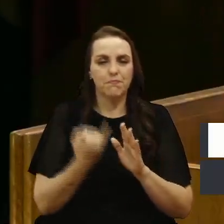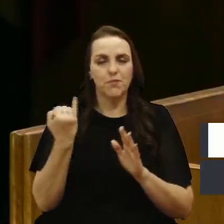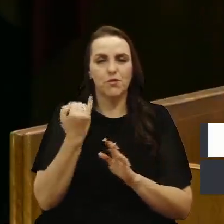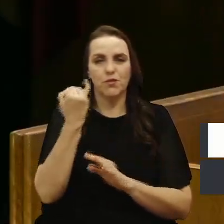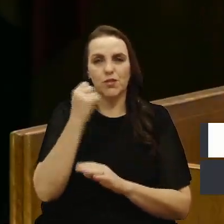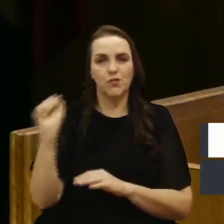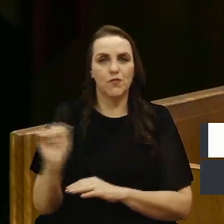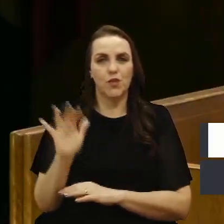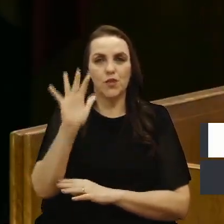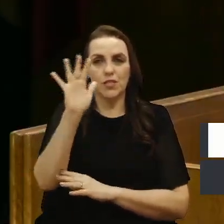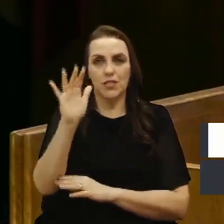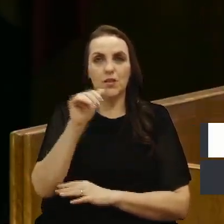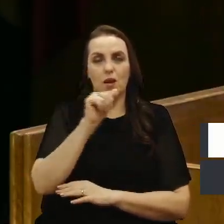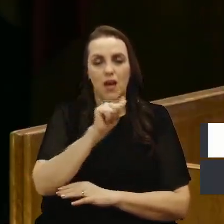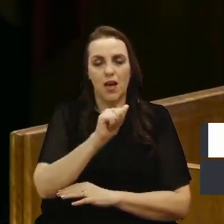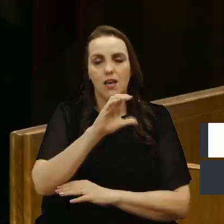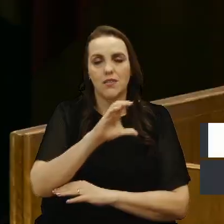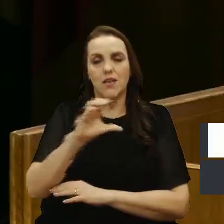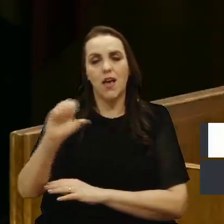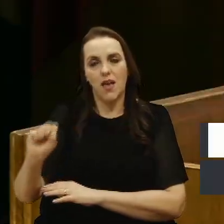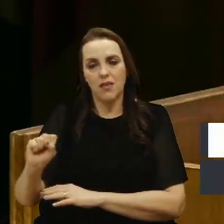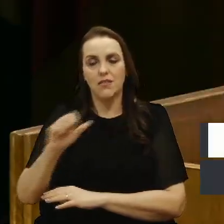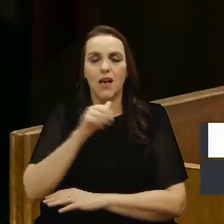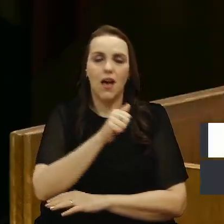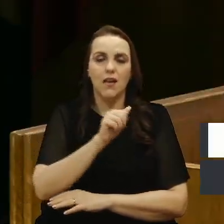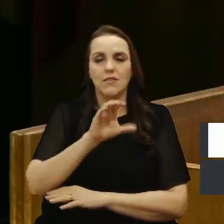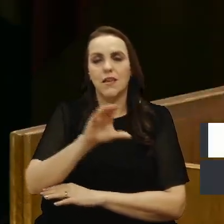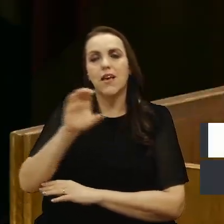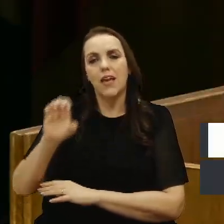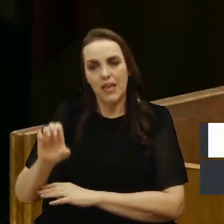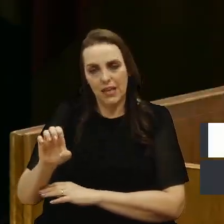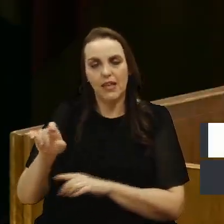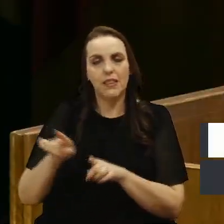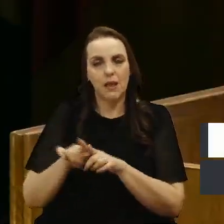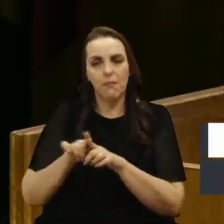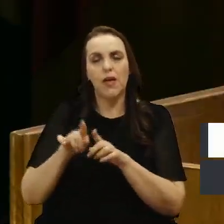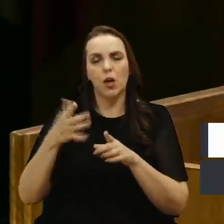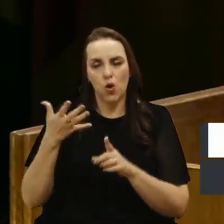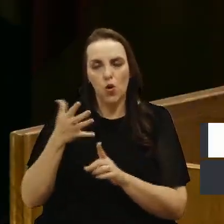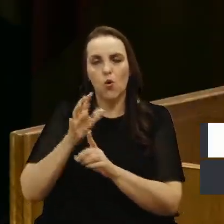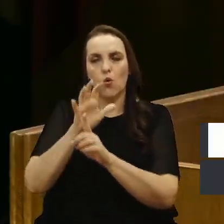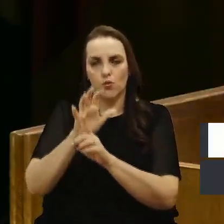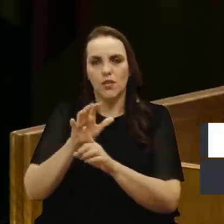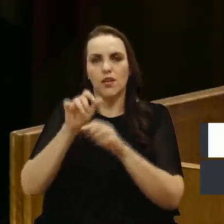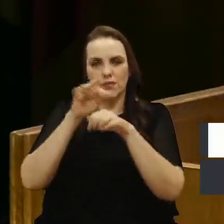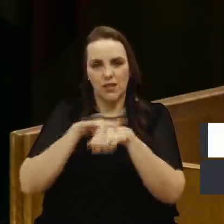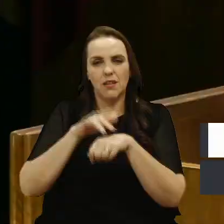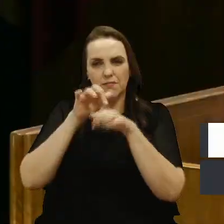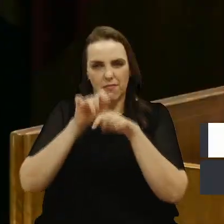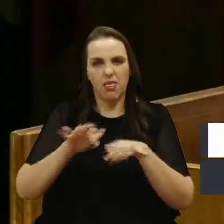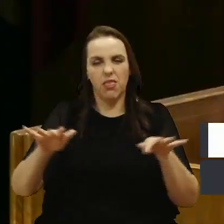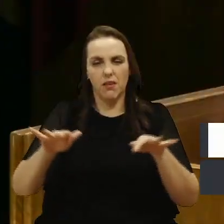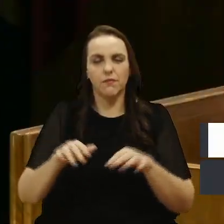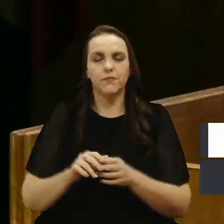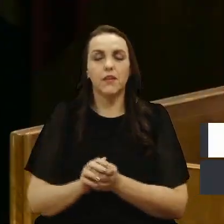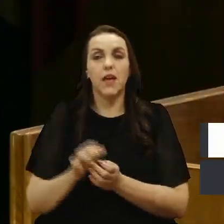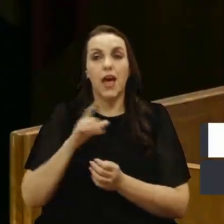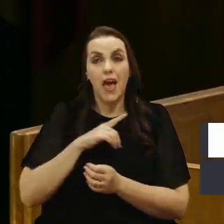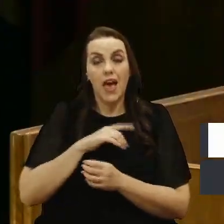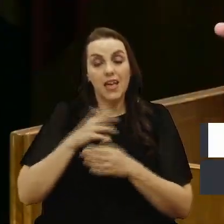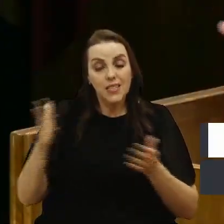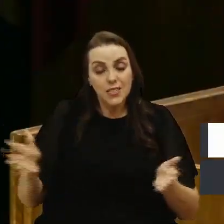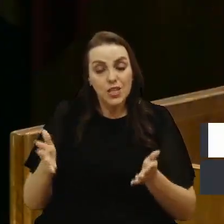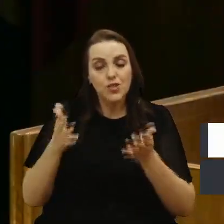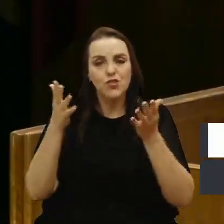temos das ACSs e dos ACEs também, dos agentes de combate às endemias, é o incentivo, além